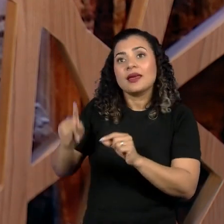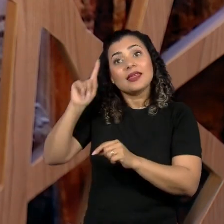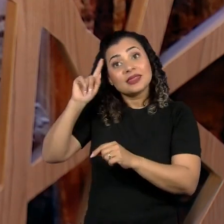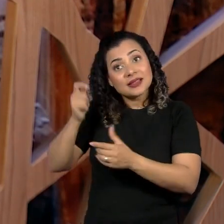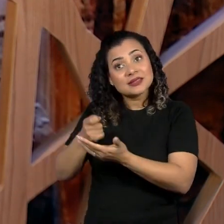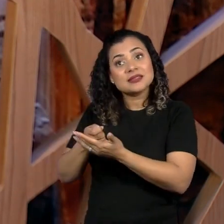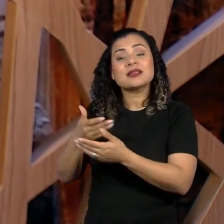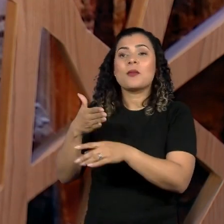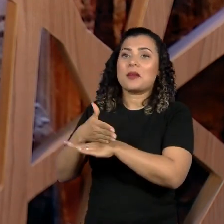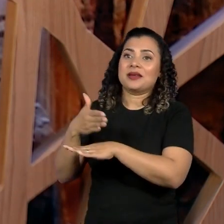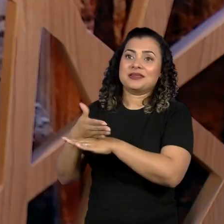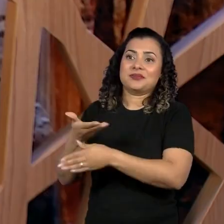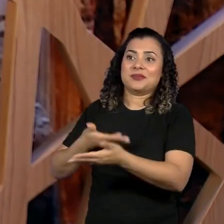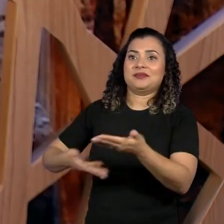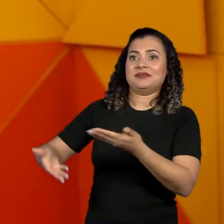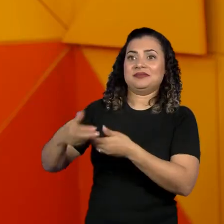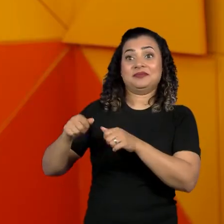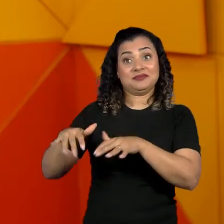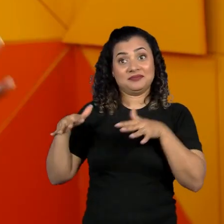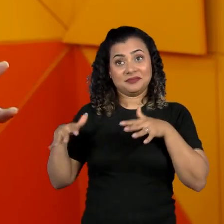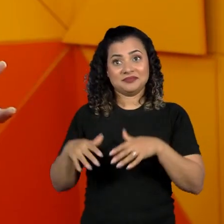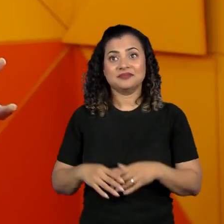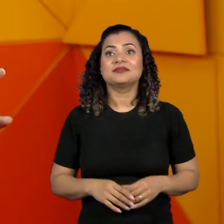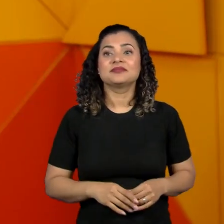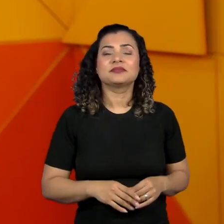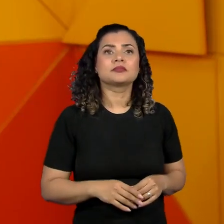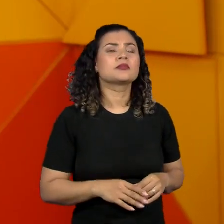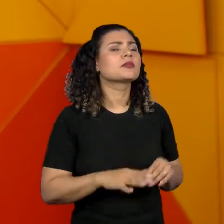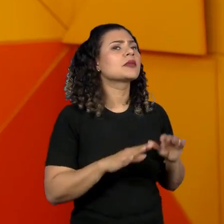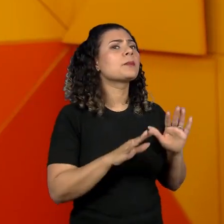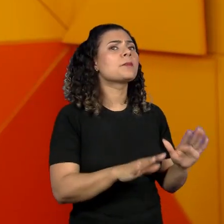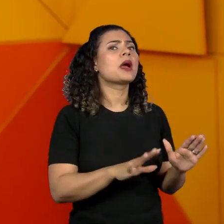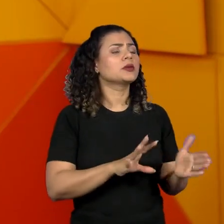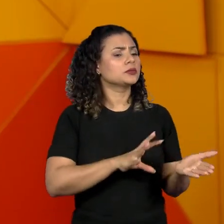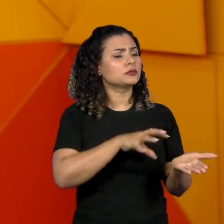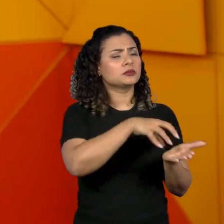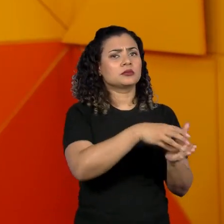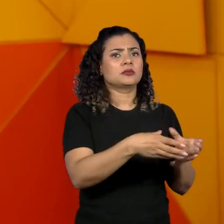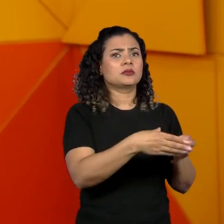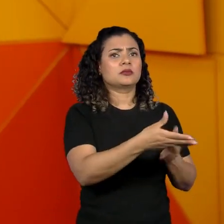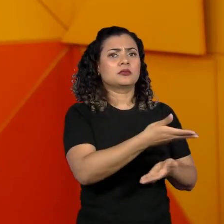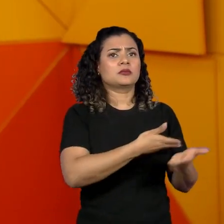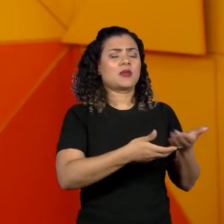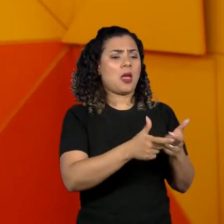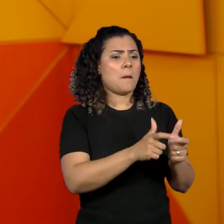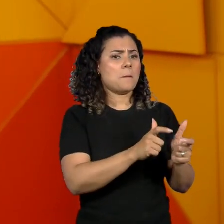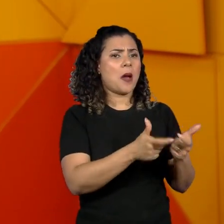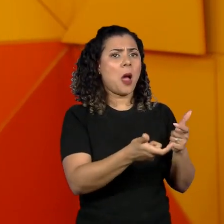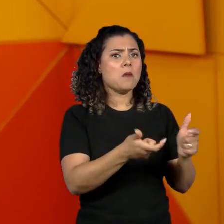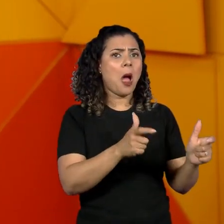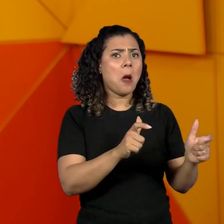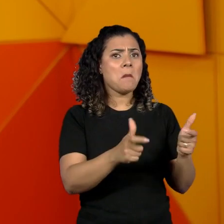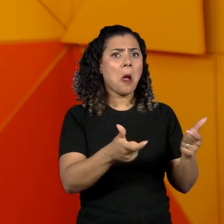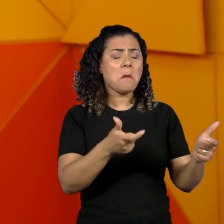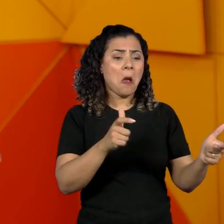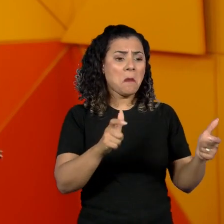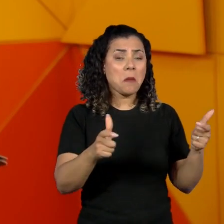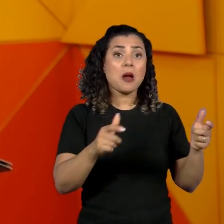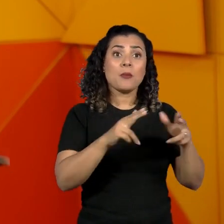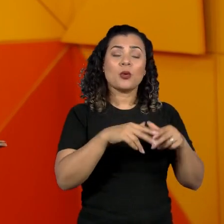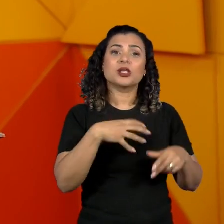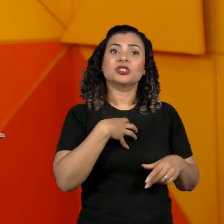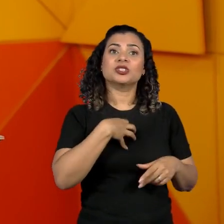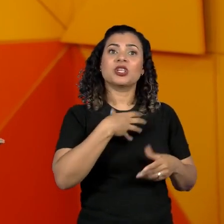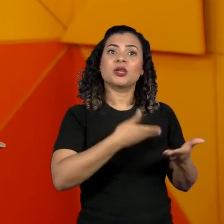todo o processo de decisão. E o que faz com que esse setor seja o que mais cresce hoje dentro desse modelo